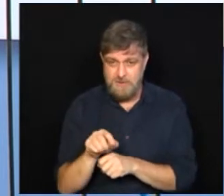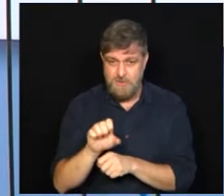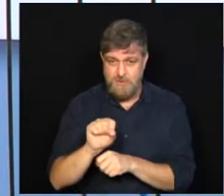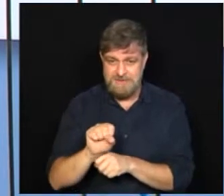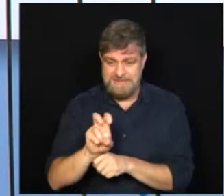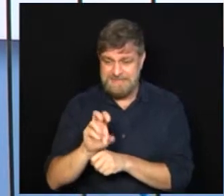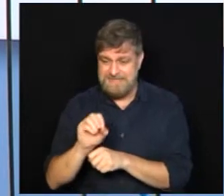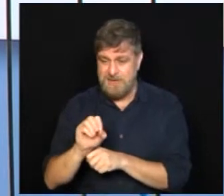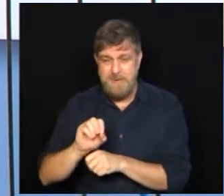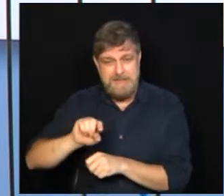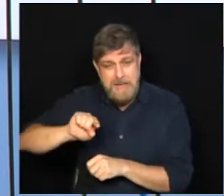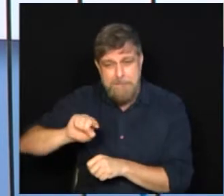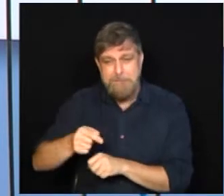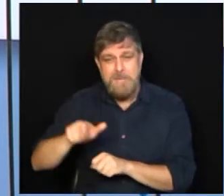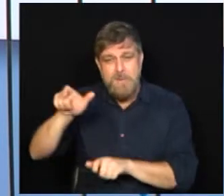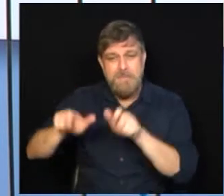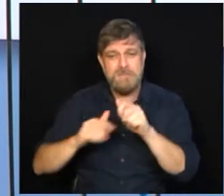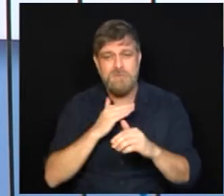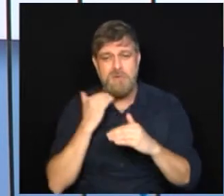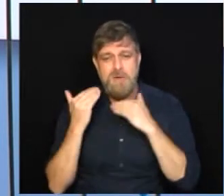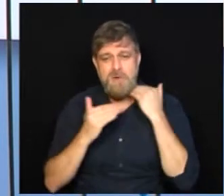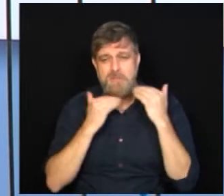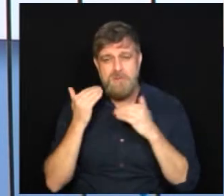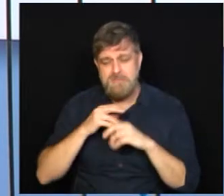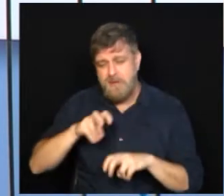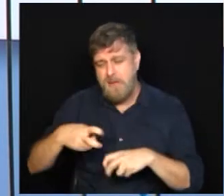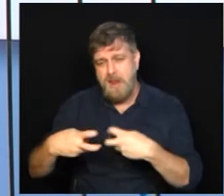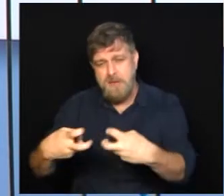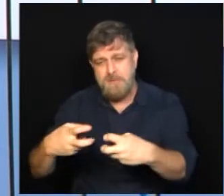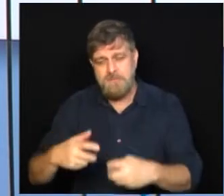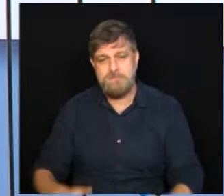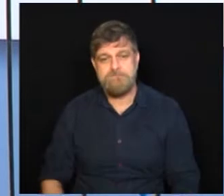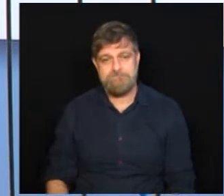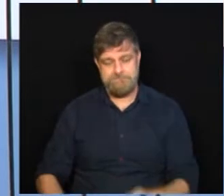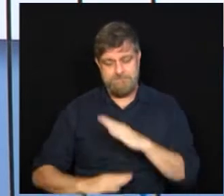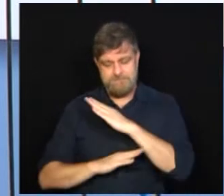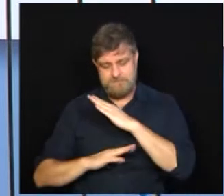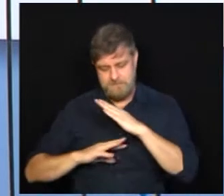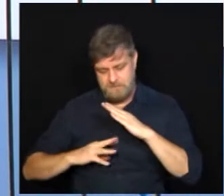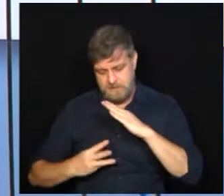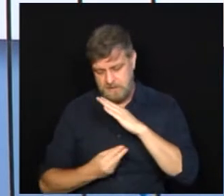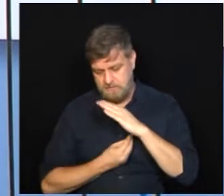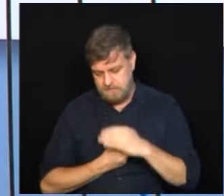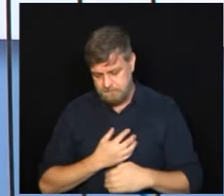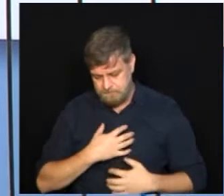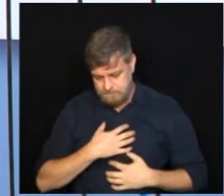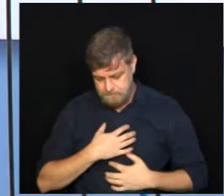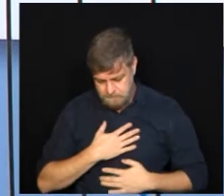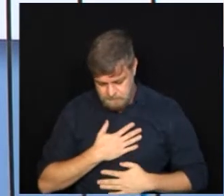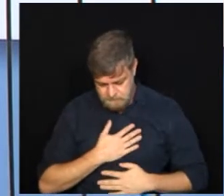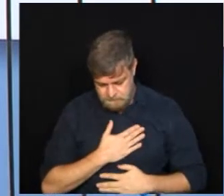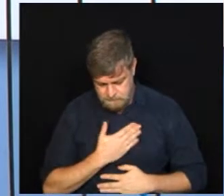234.850 óbitos. Ficam aqui as condolências da TV Câmara Campinas. No estado de São Paulo,